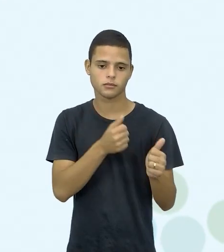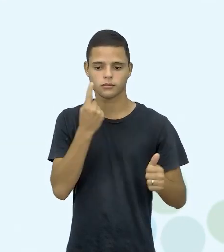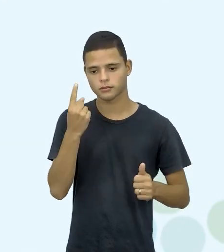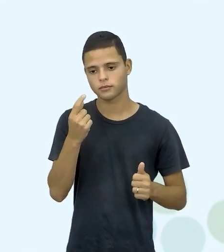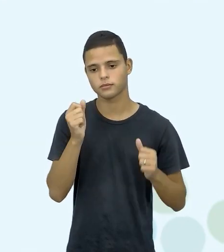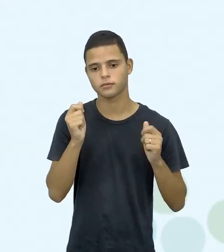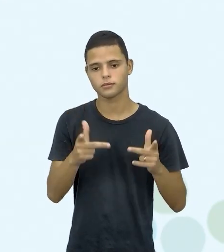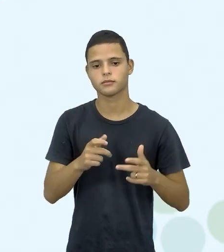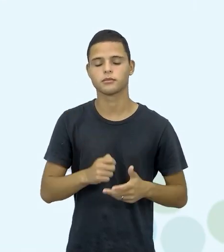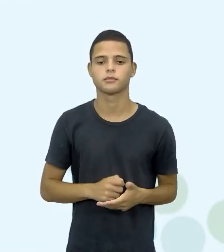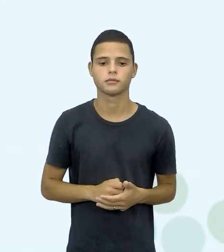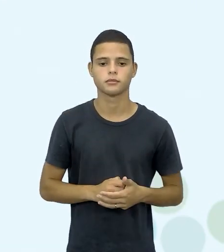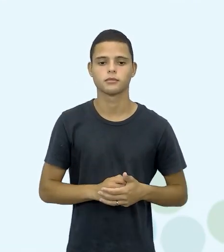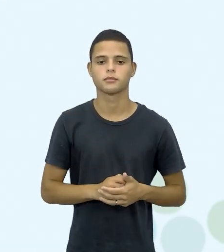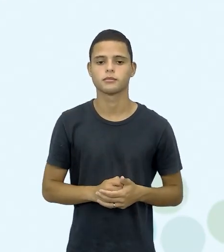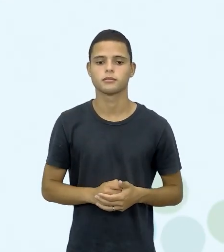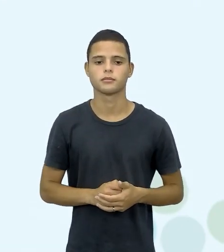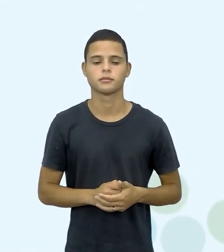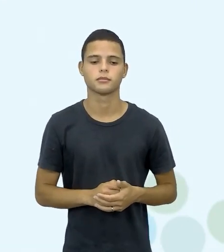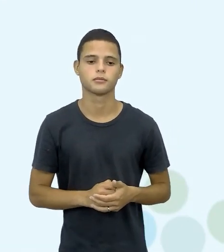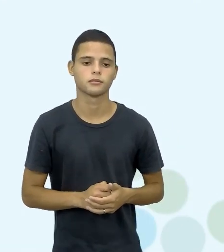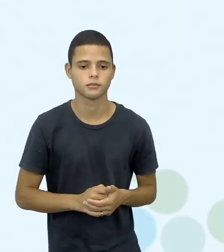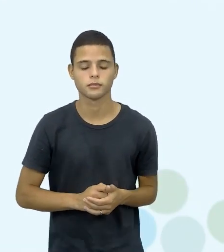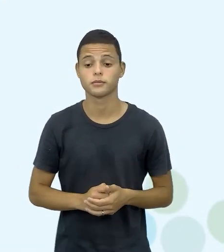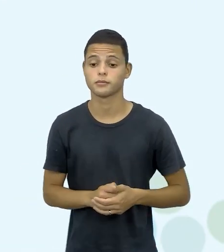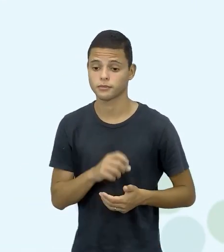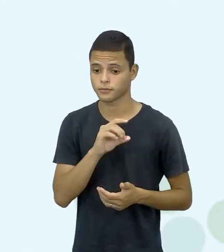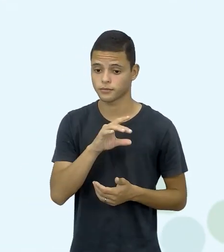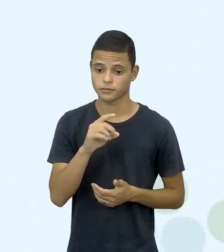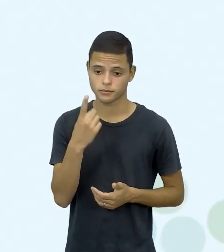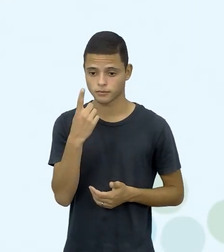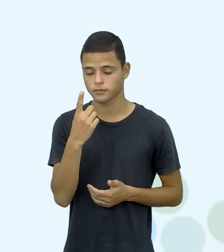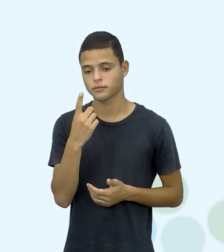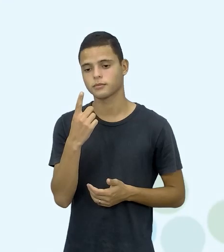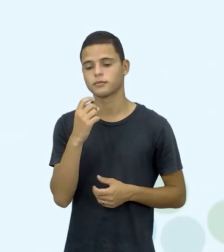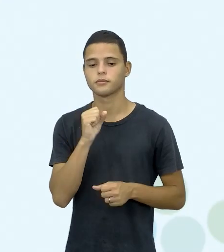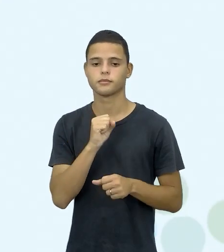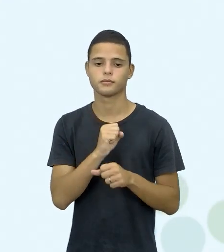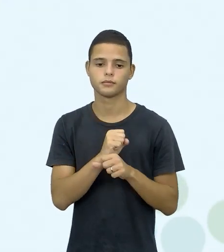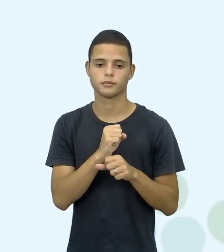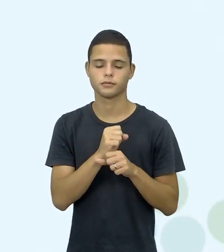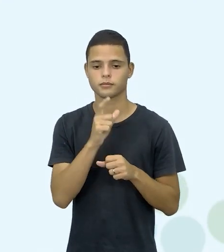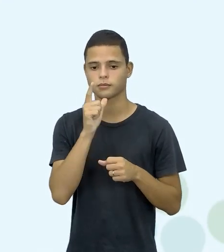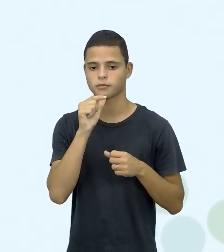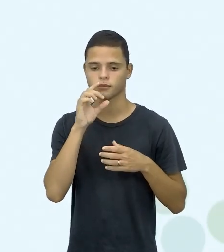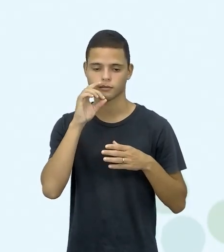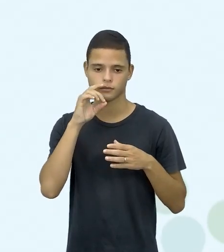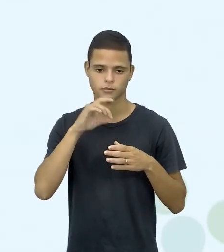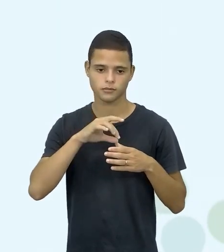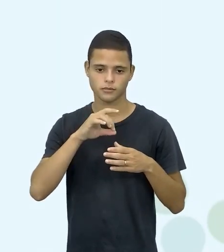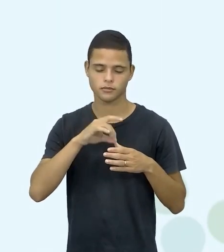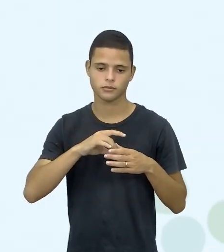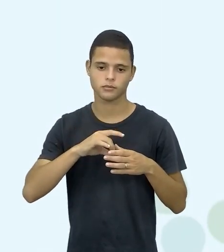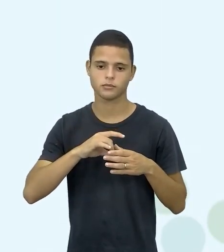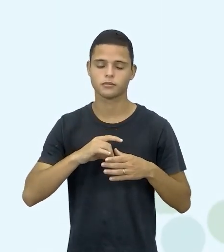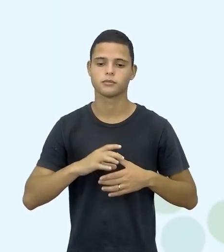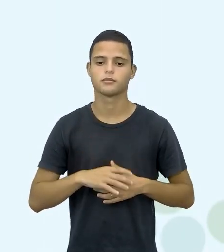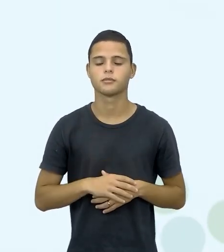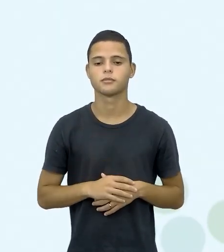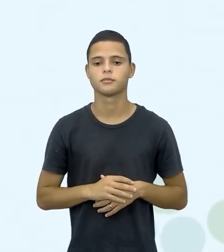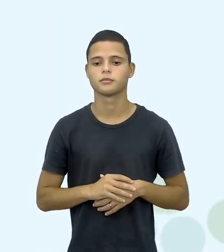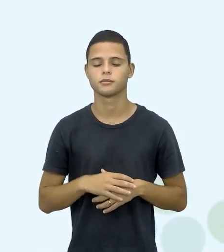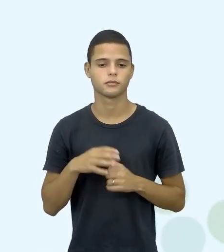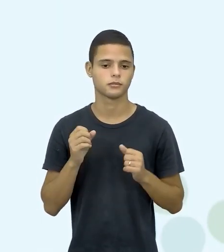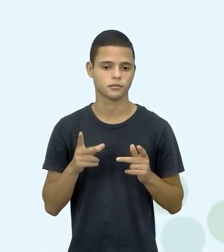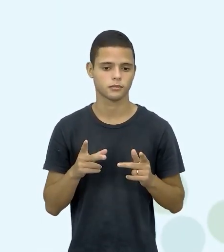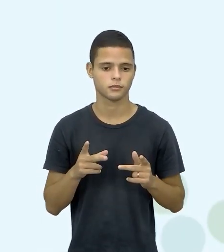bom? Cada centímetro, em cada segundo, essa gotinha se movimenta 1 centímetro.